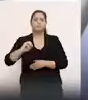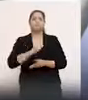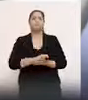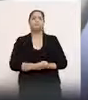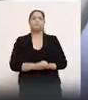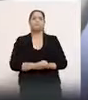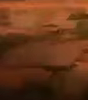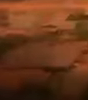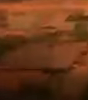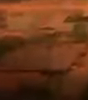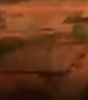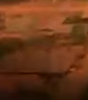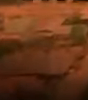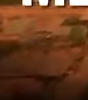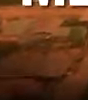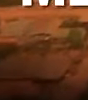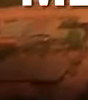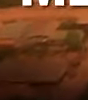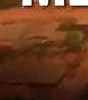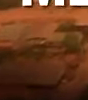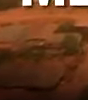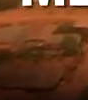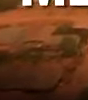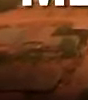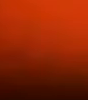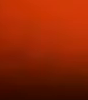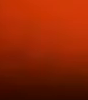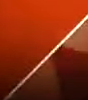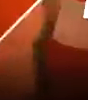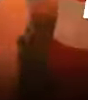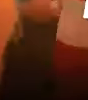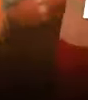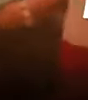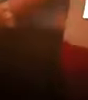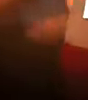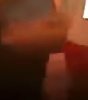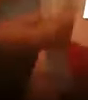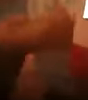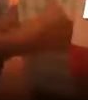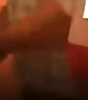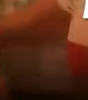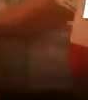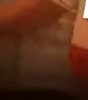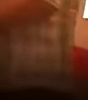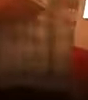Davi 40. O Amazonas melhora de vez. Vote 40333.